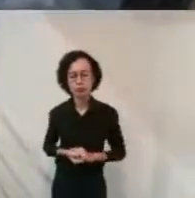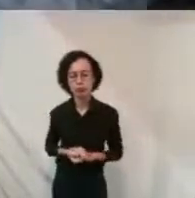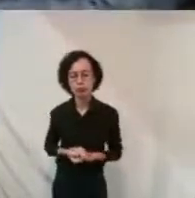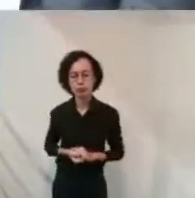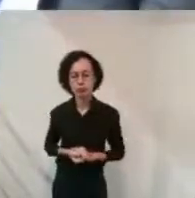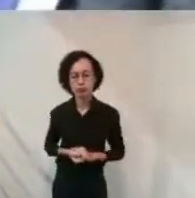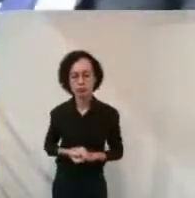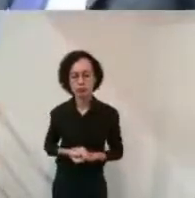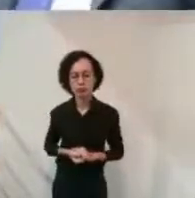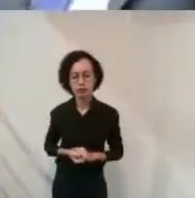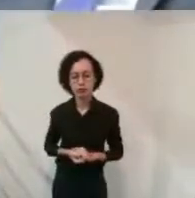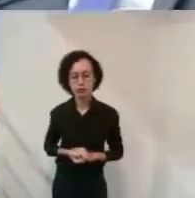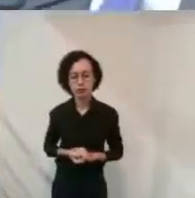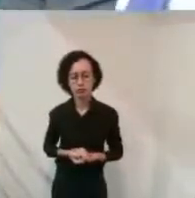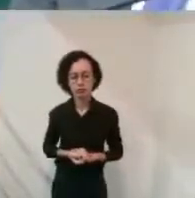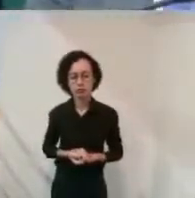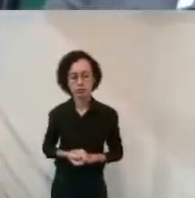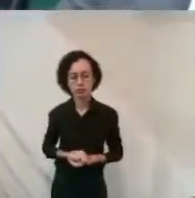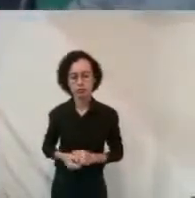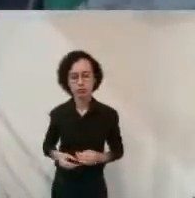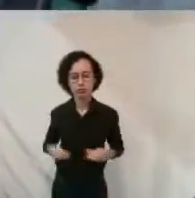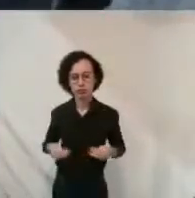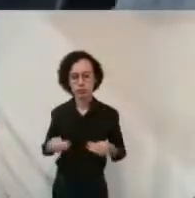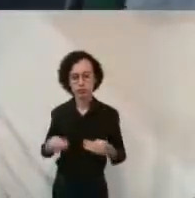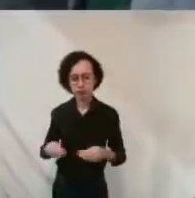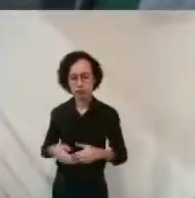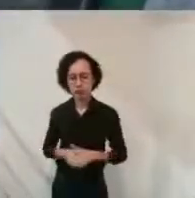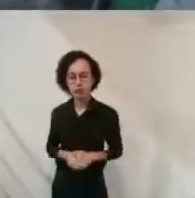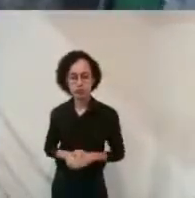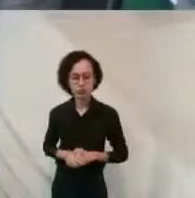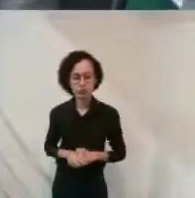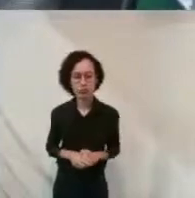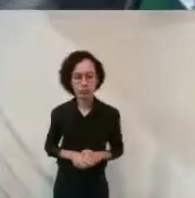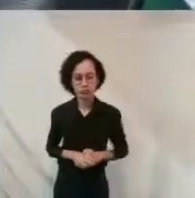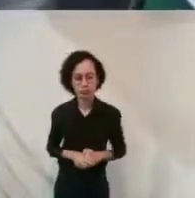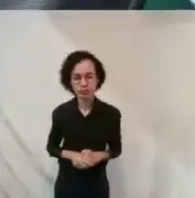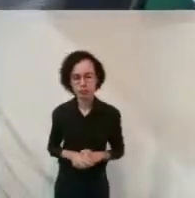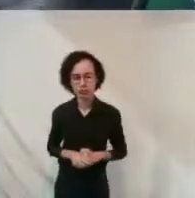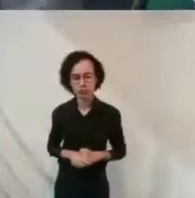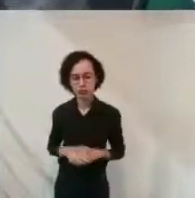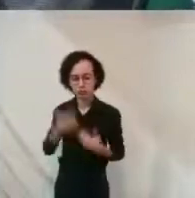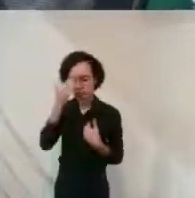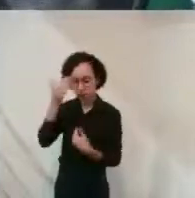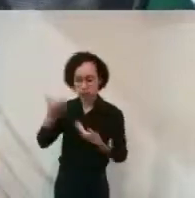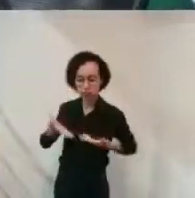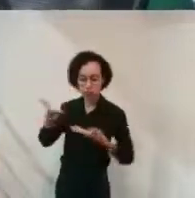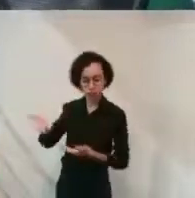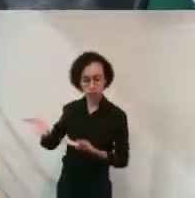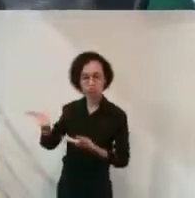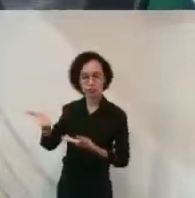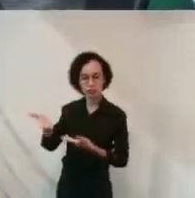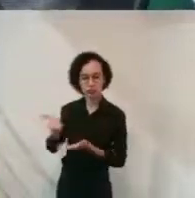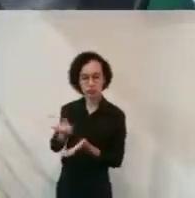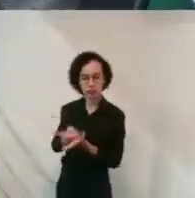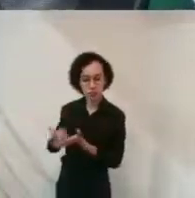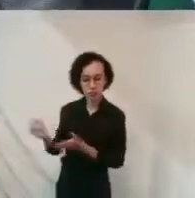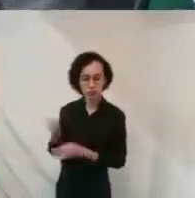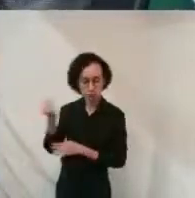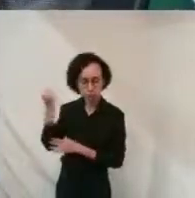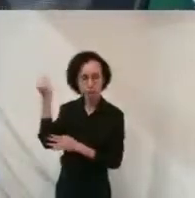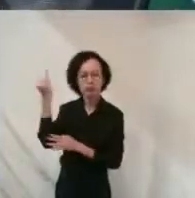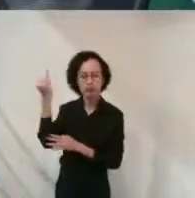Bom dia a todos. Em primeiro lugar, muito obrigado pelo convite, né? É sempre muito